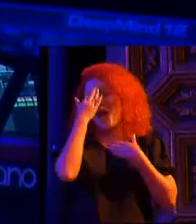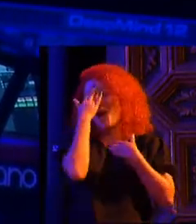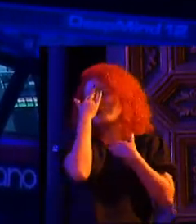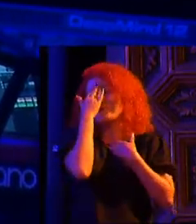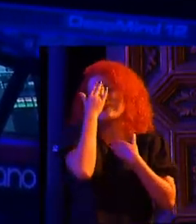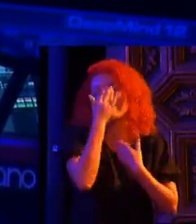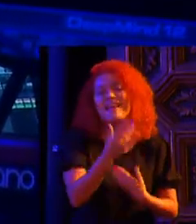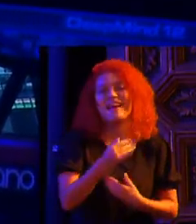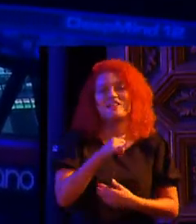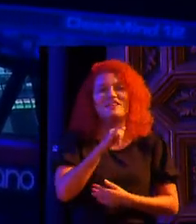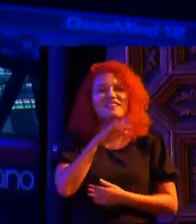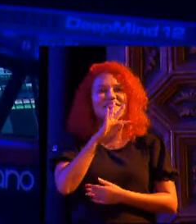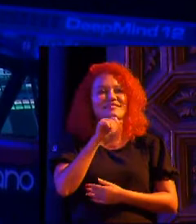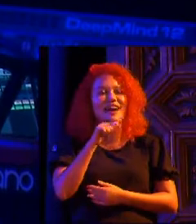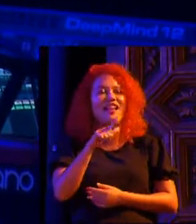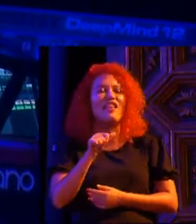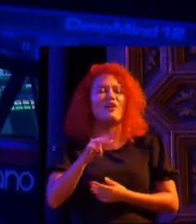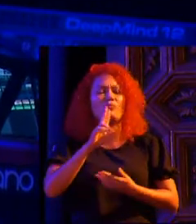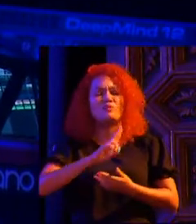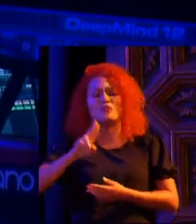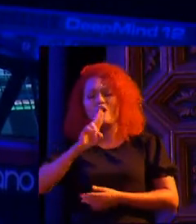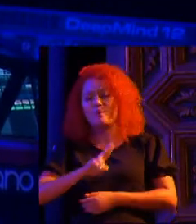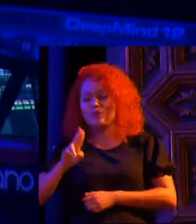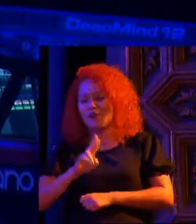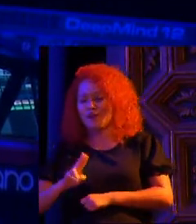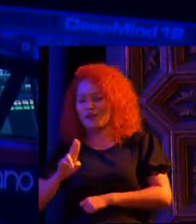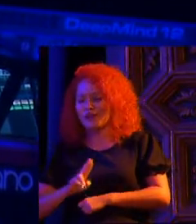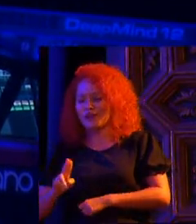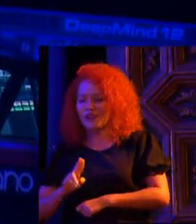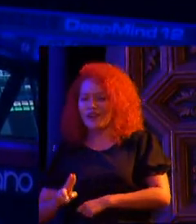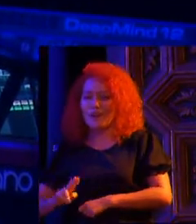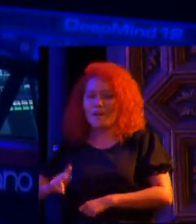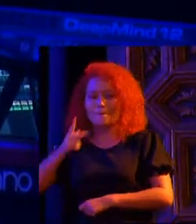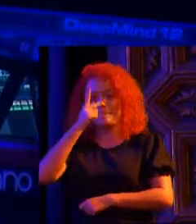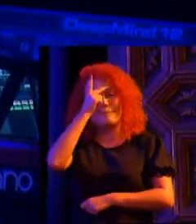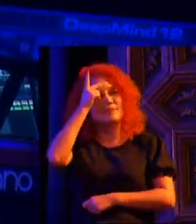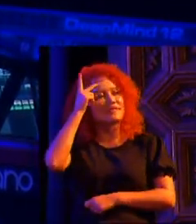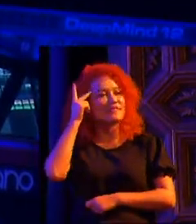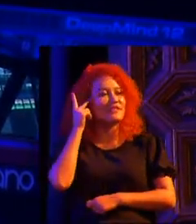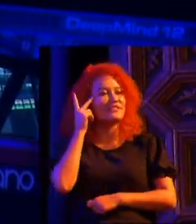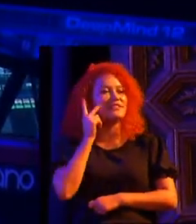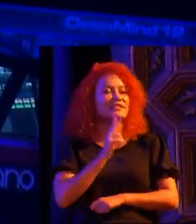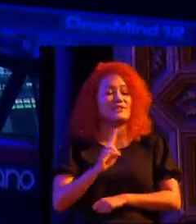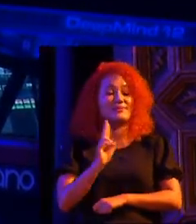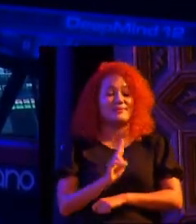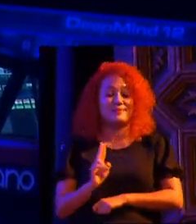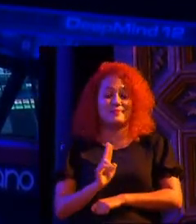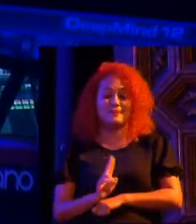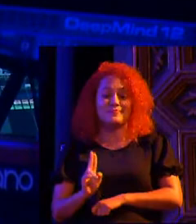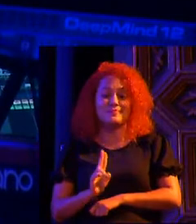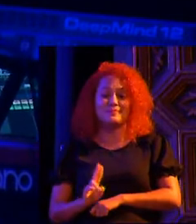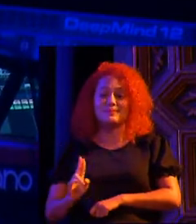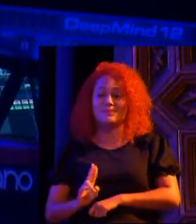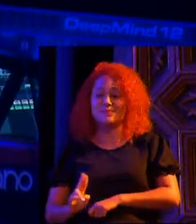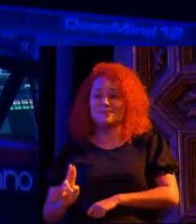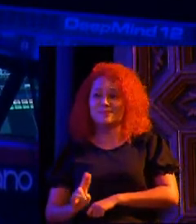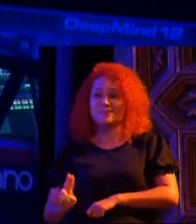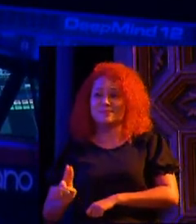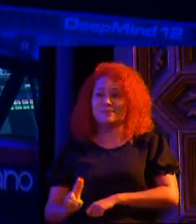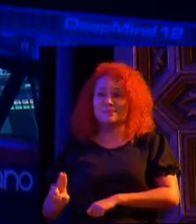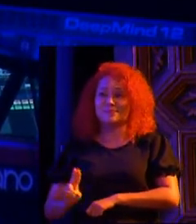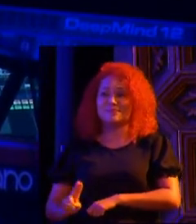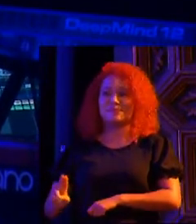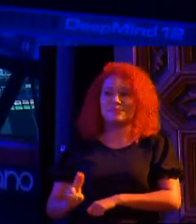Ítalo Costa, Luciana Freire, André Só, Rebeca Marinho, João Vitor, Gustavo Henrique, Bianca Serique,